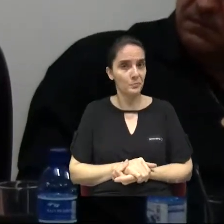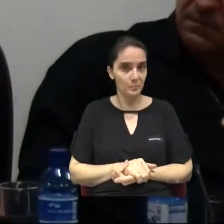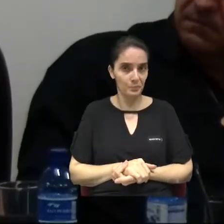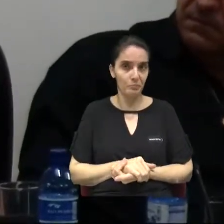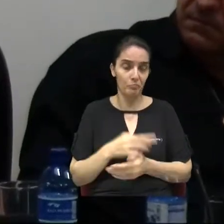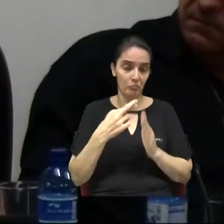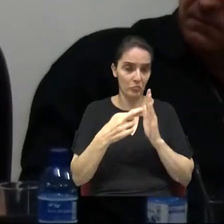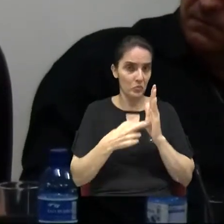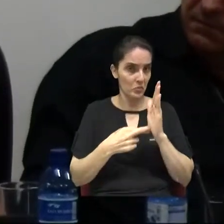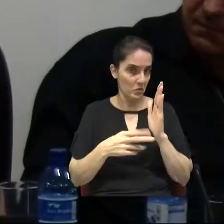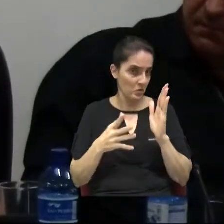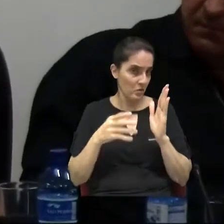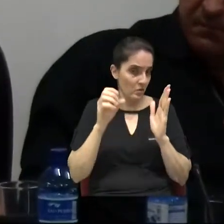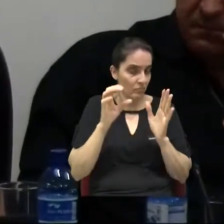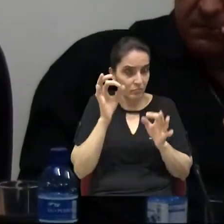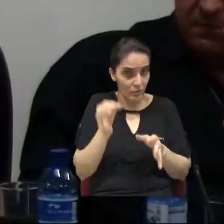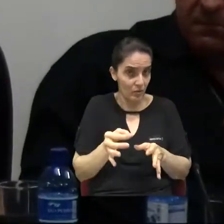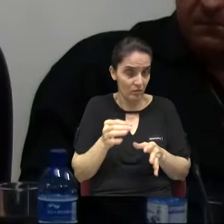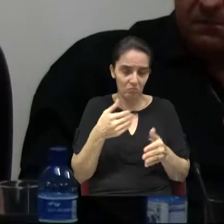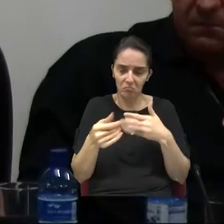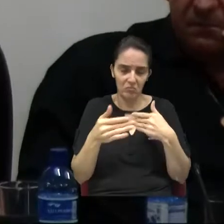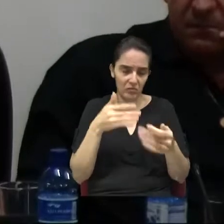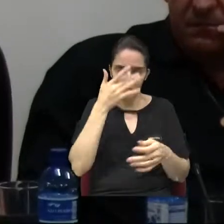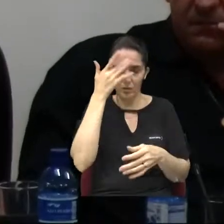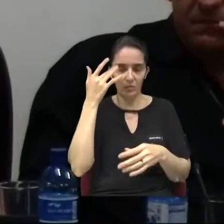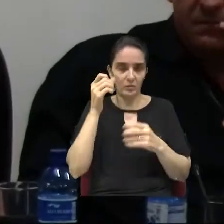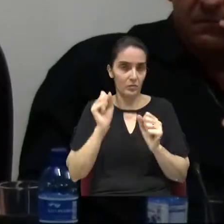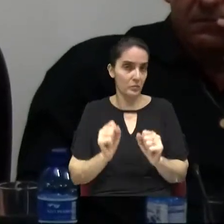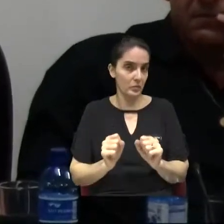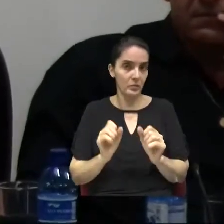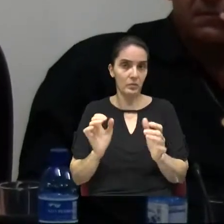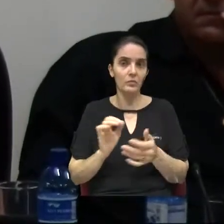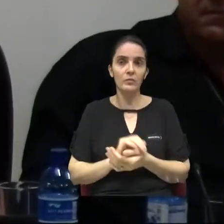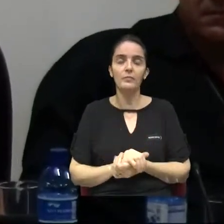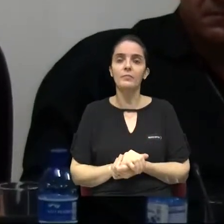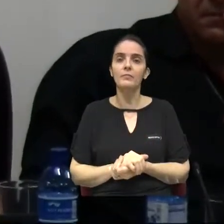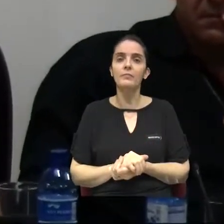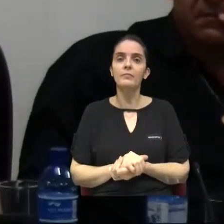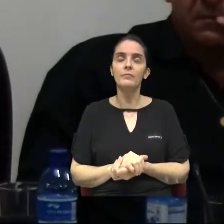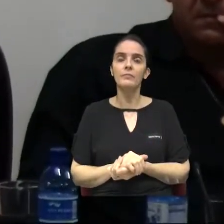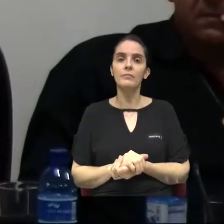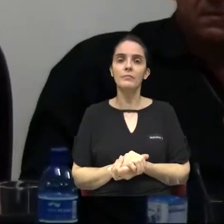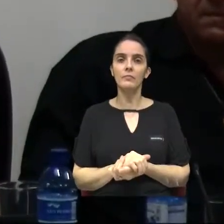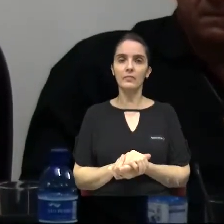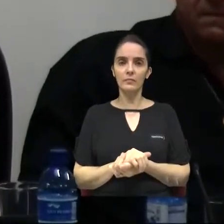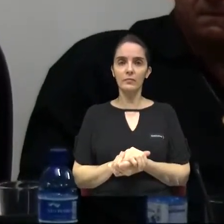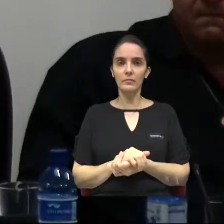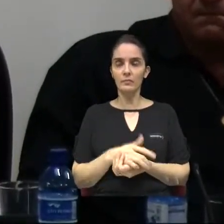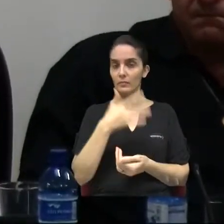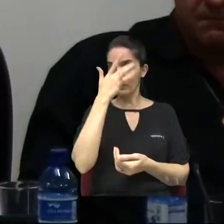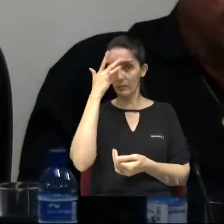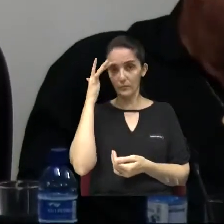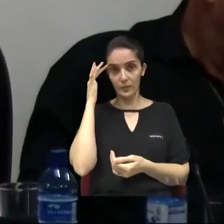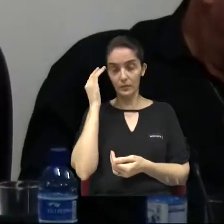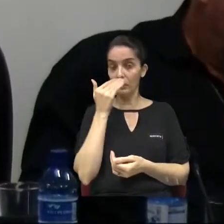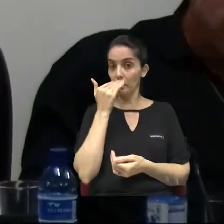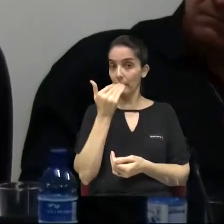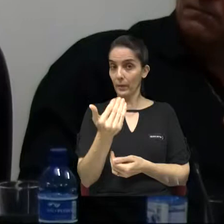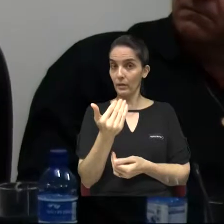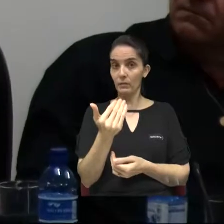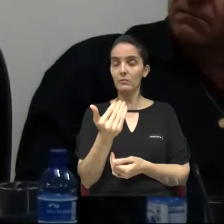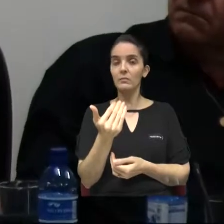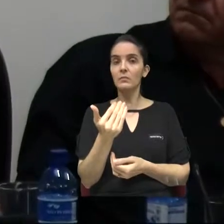regimental, ele pode fazer, qualquer pessoa pode fazer. Esse cidadão, ele pede